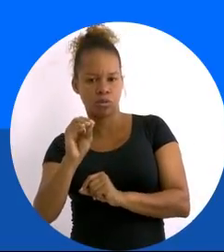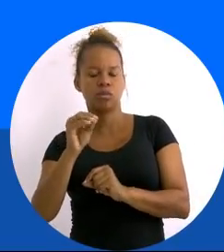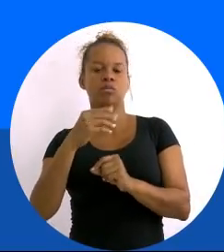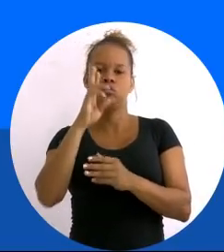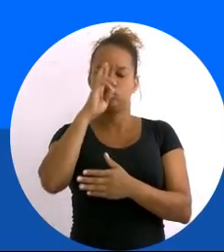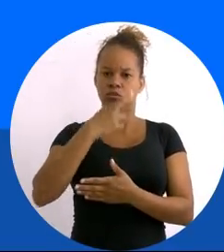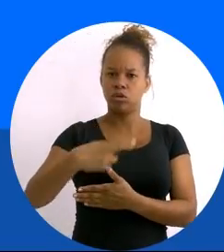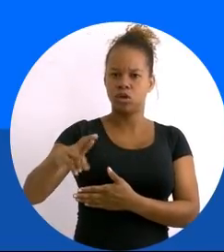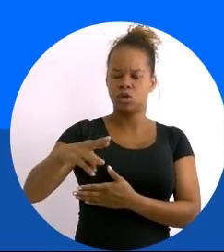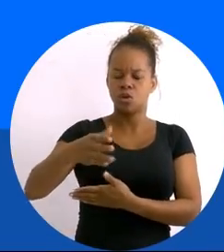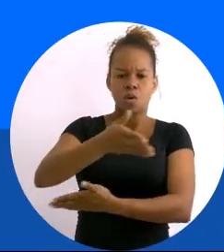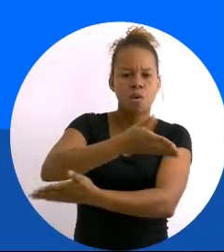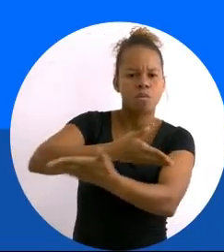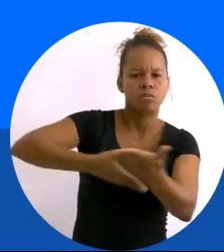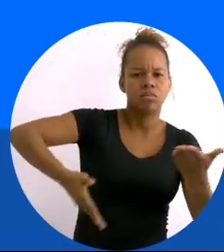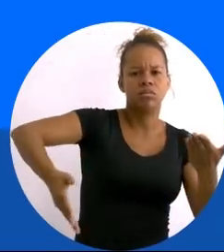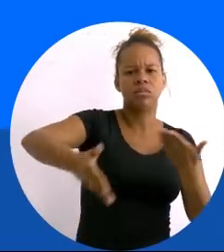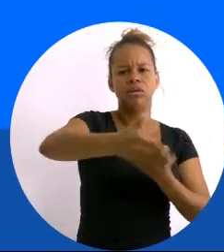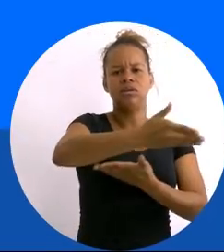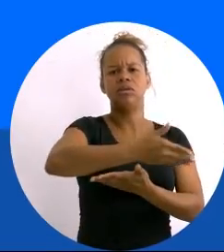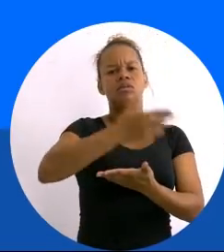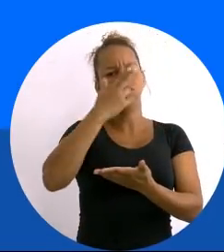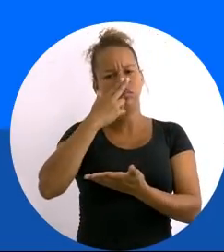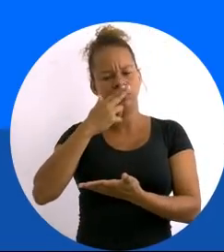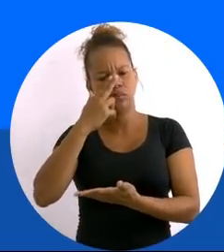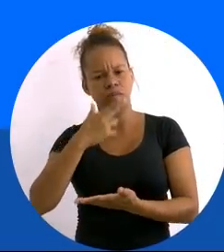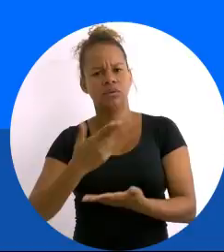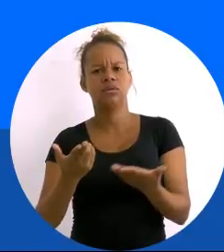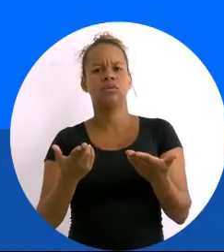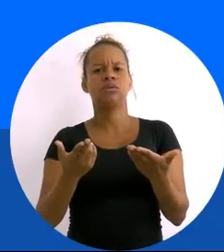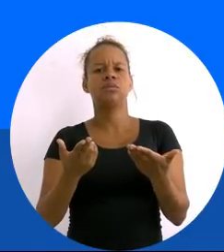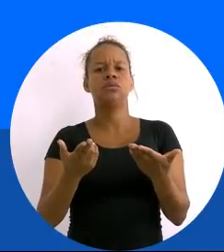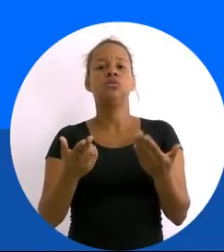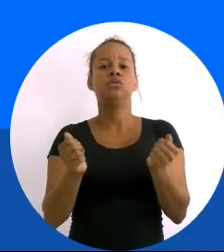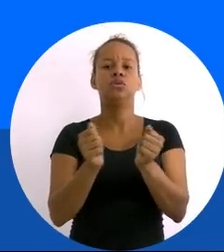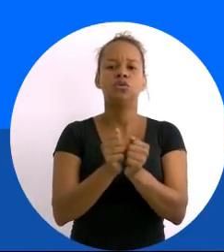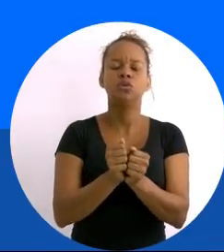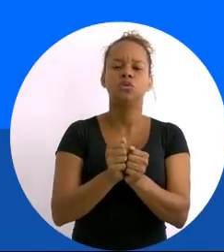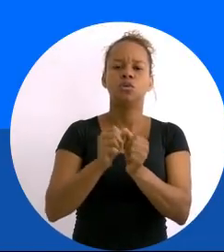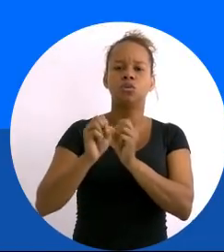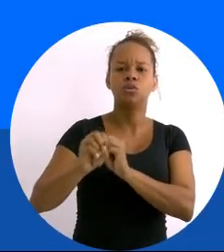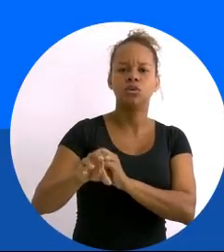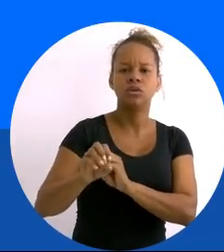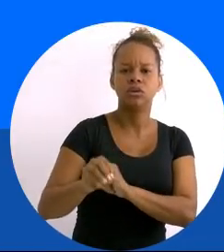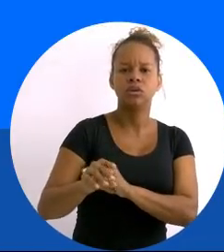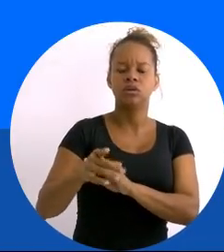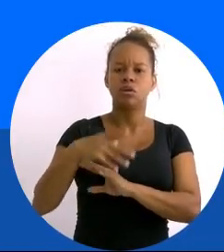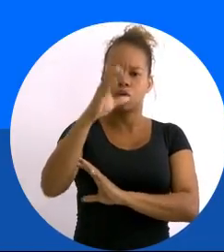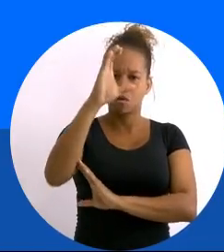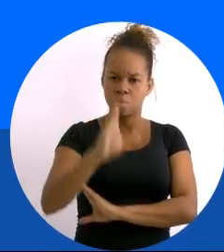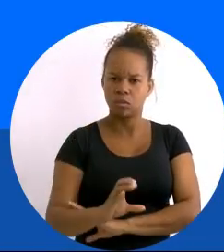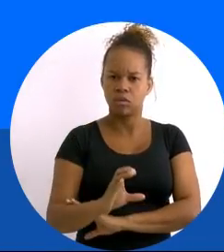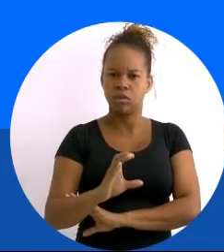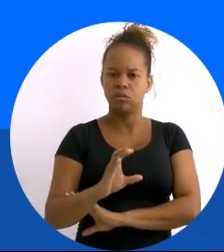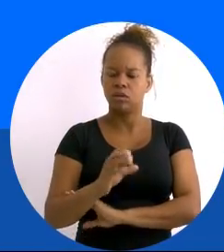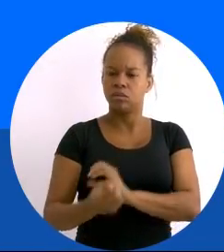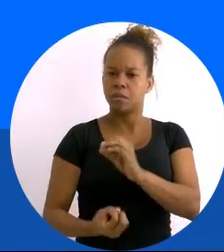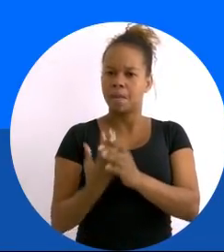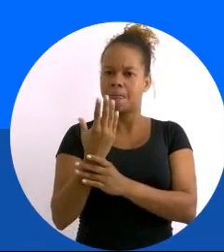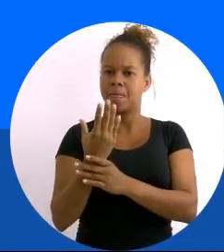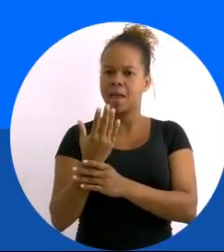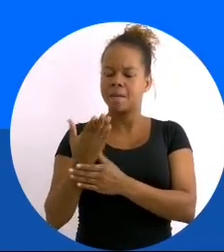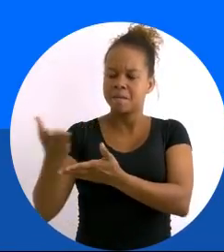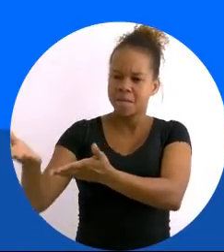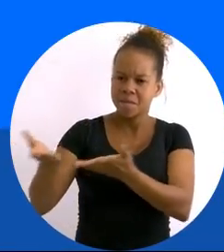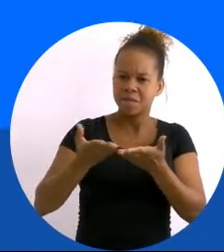são compartilhados pelos membros de determinados grupos influenciam sobre o comportamento que ali é gerado.